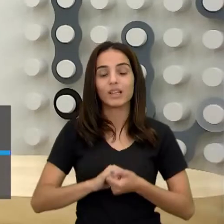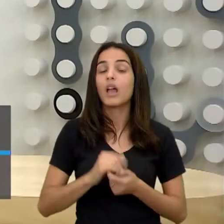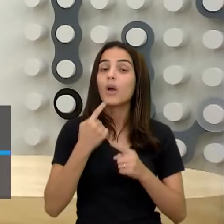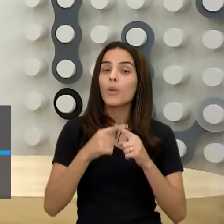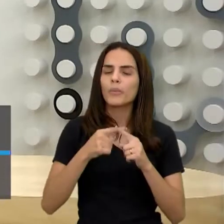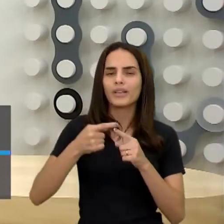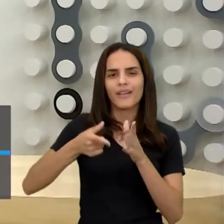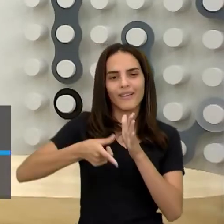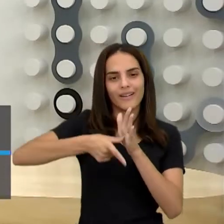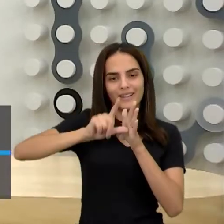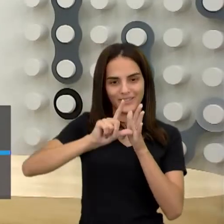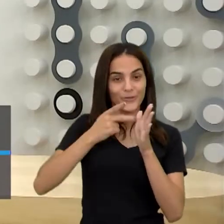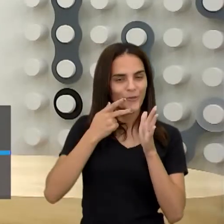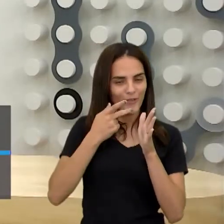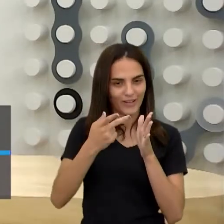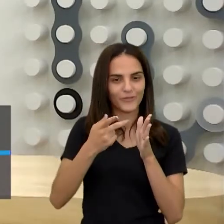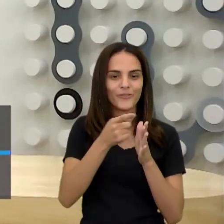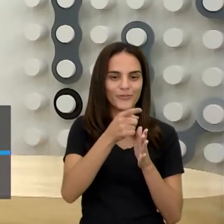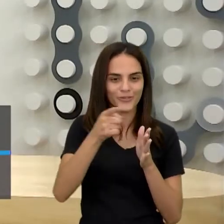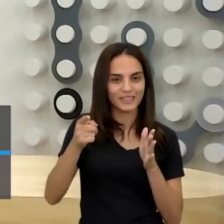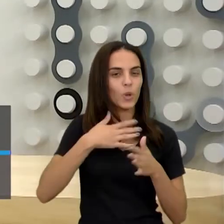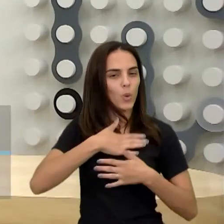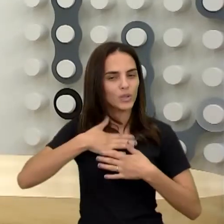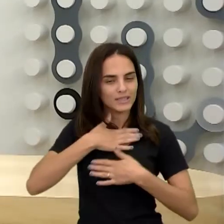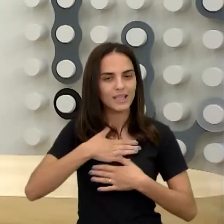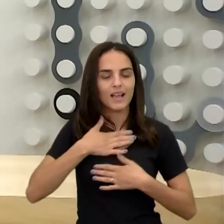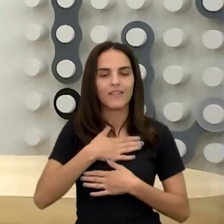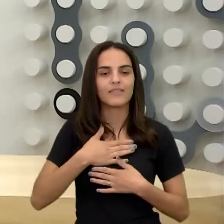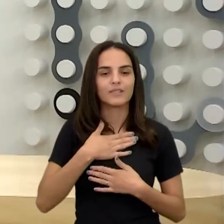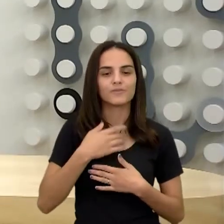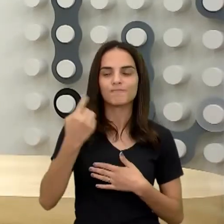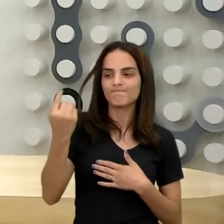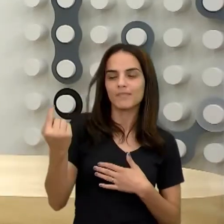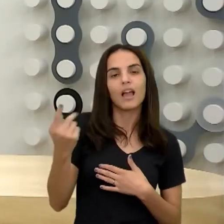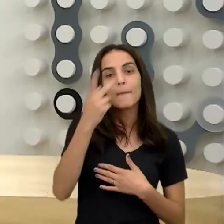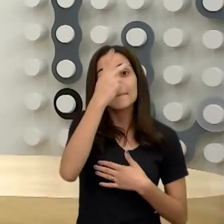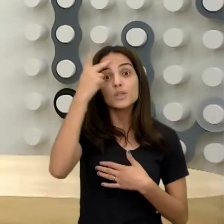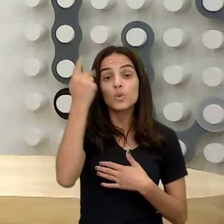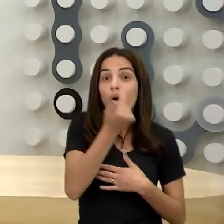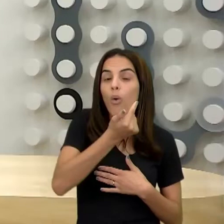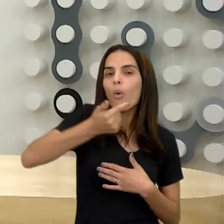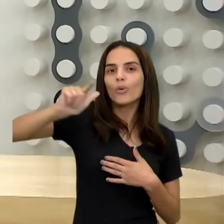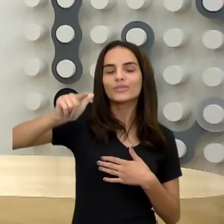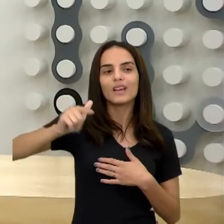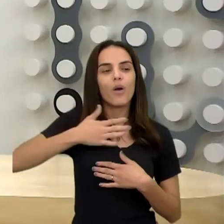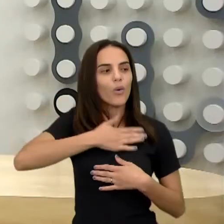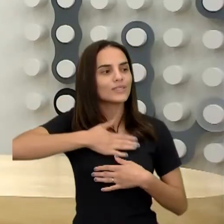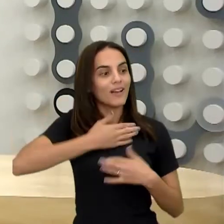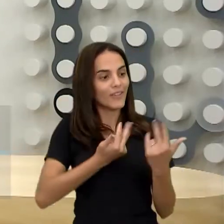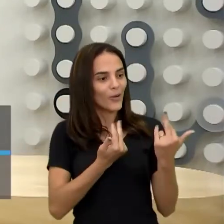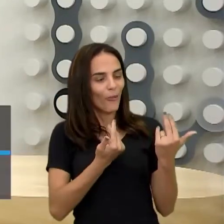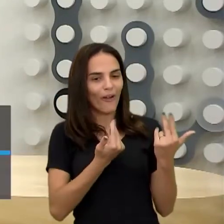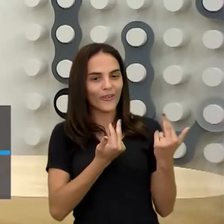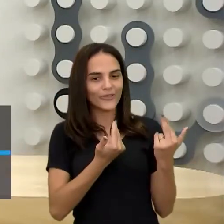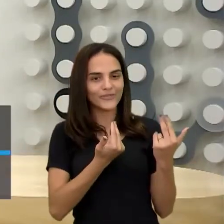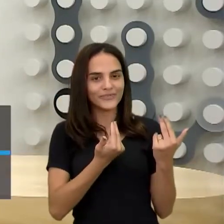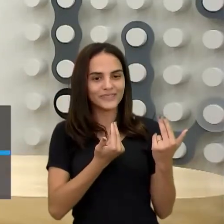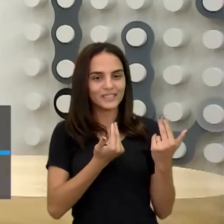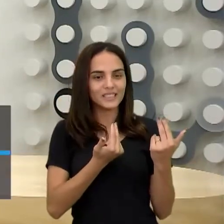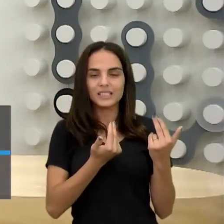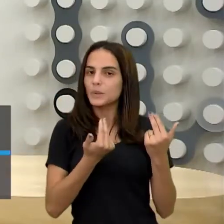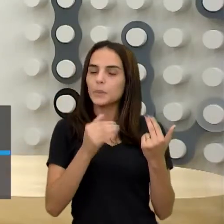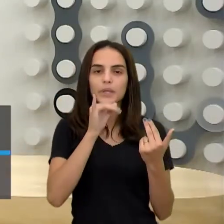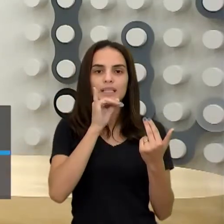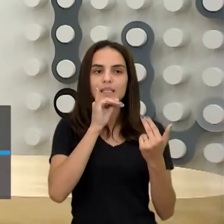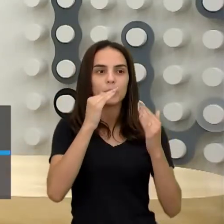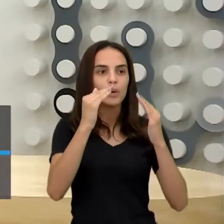antes, vou falar, você gostava de alguma coisa e tinha uma outra pessoa que gostava da mesma coisa que você morando